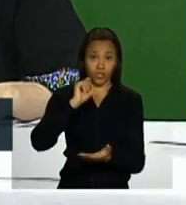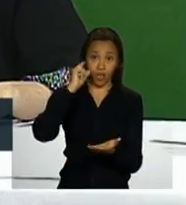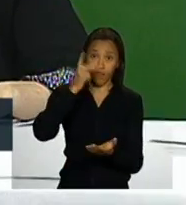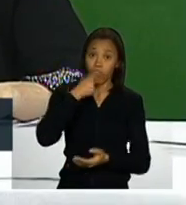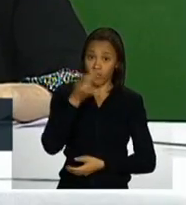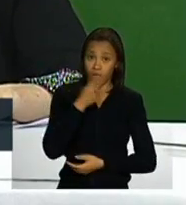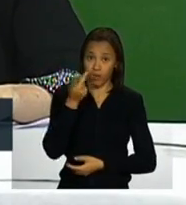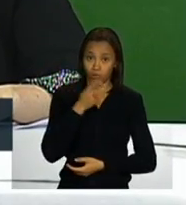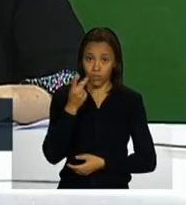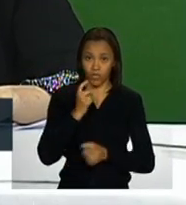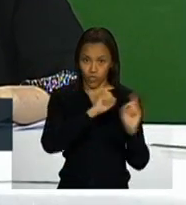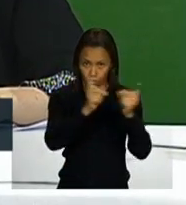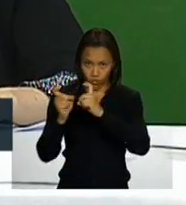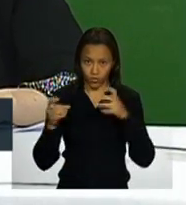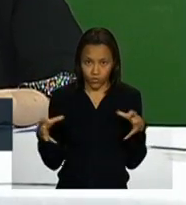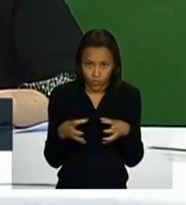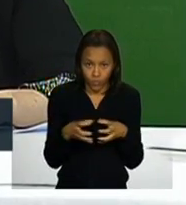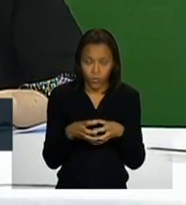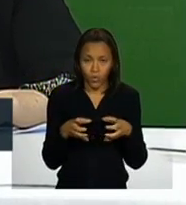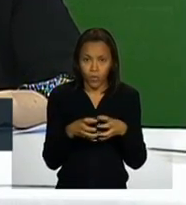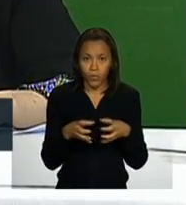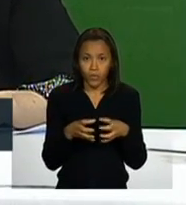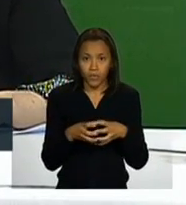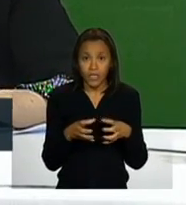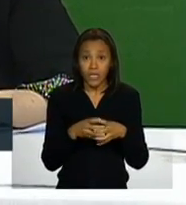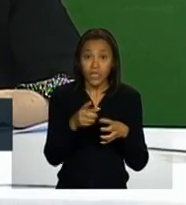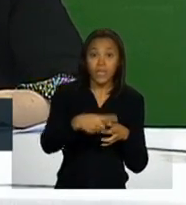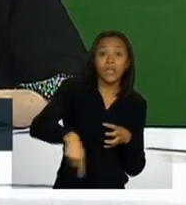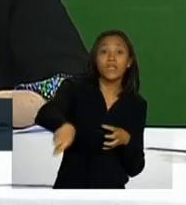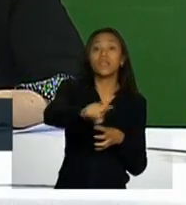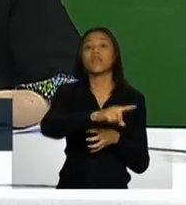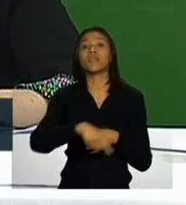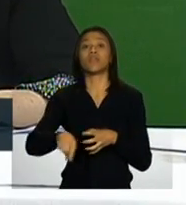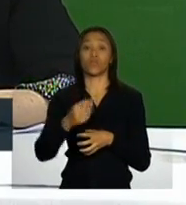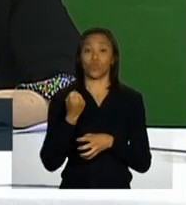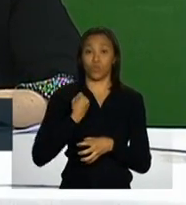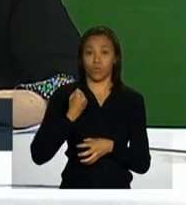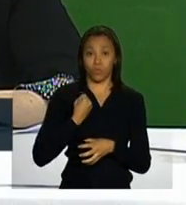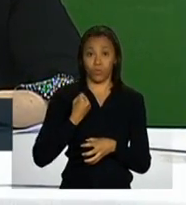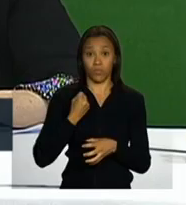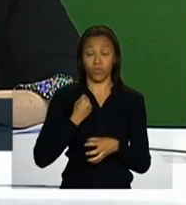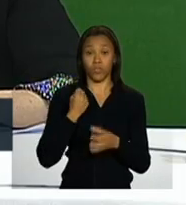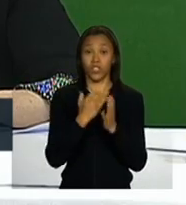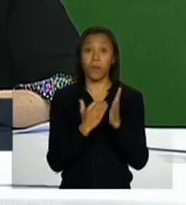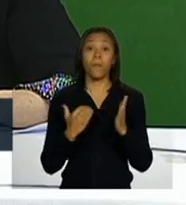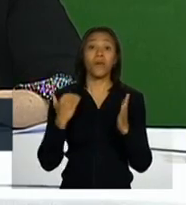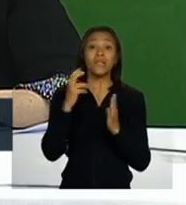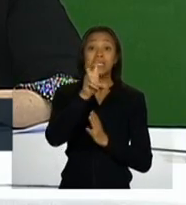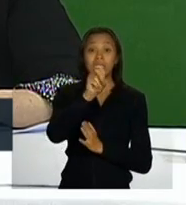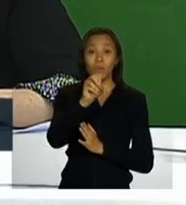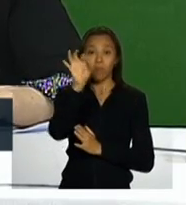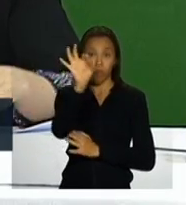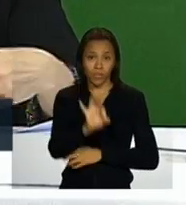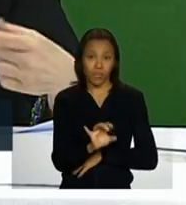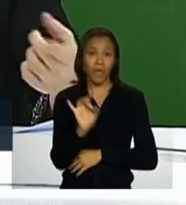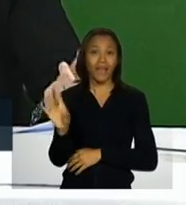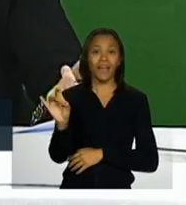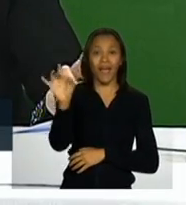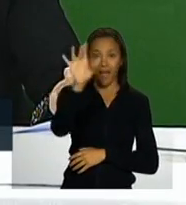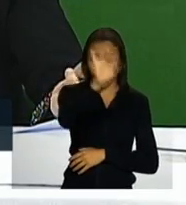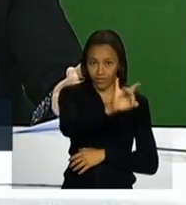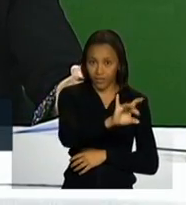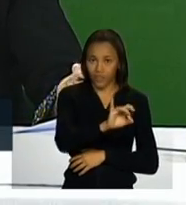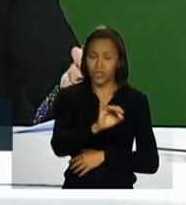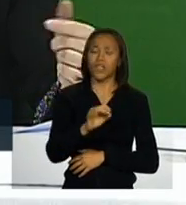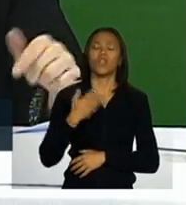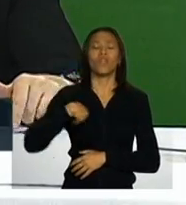nossas de portos que os práticos tivessem o seu número alterado em 50% para cada zona portuária. Nós tínhamos um